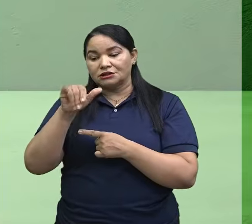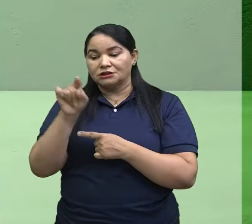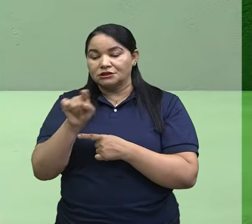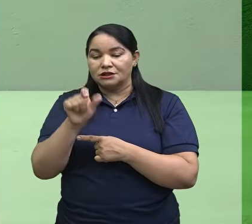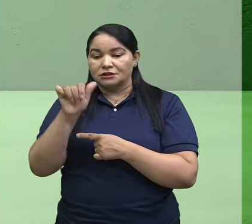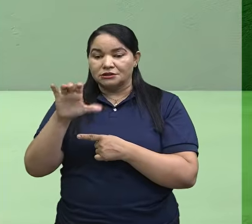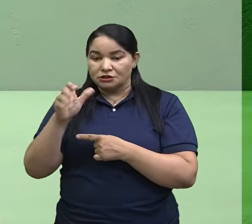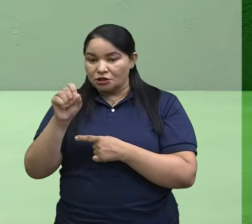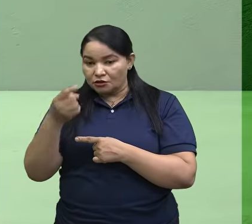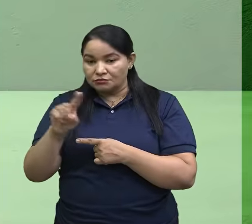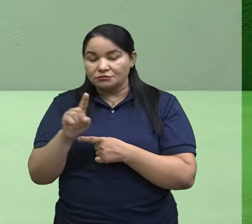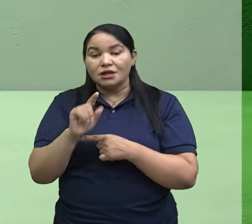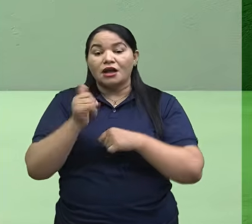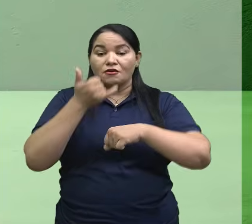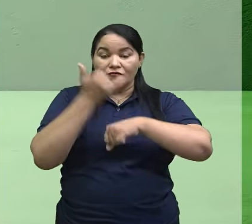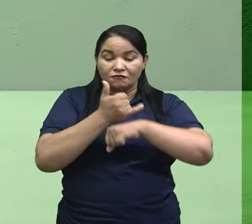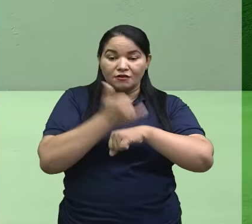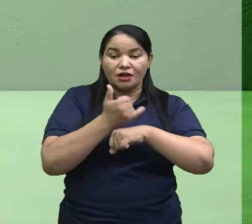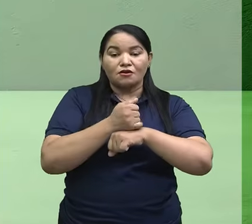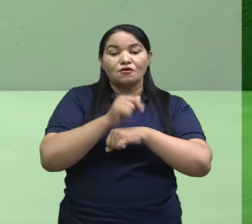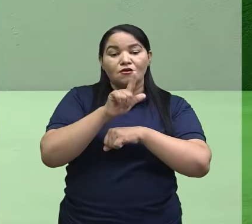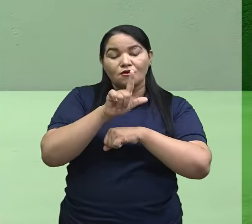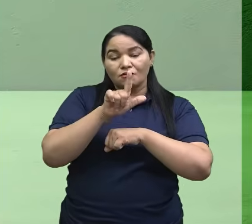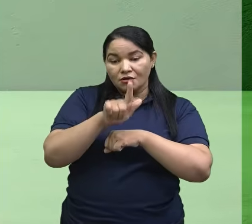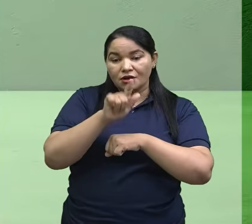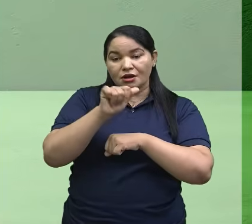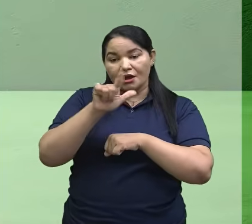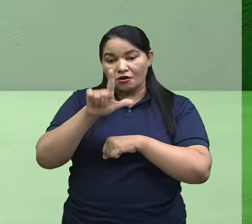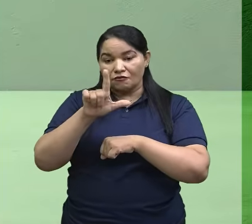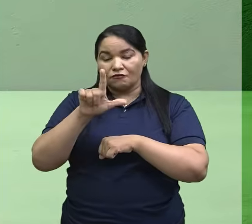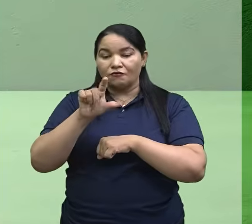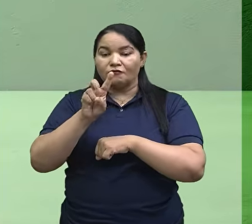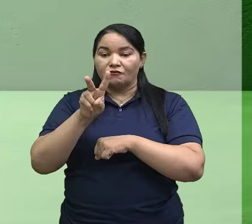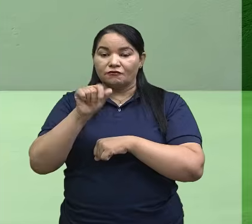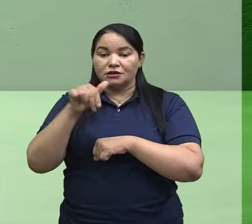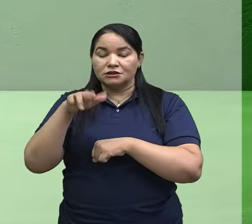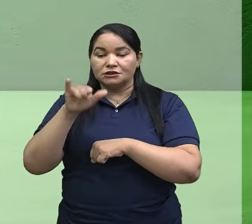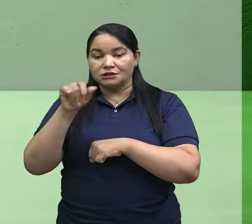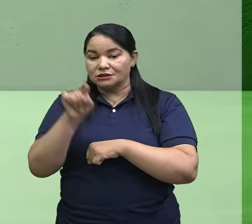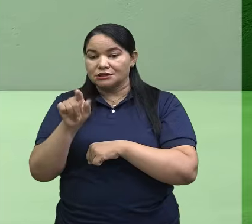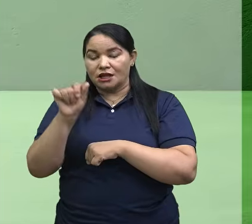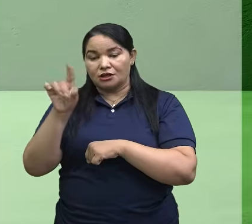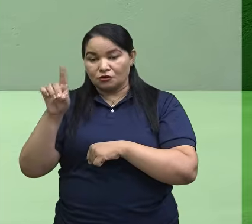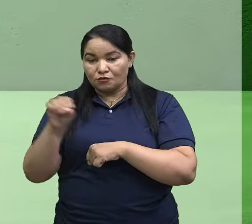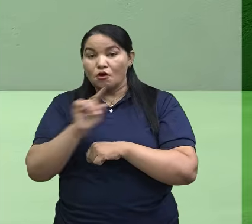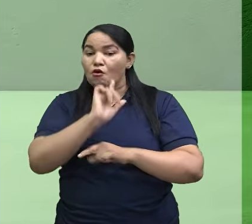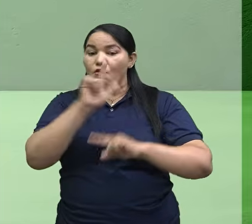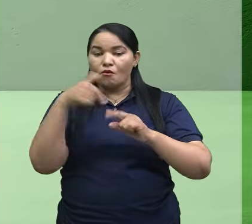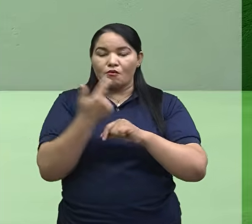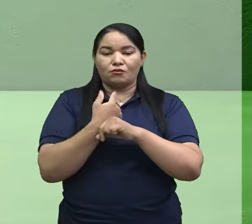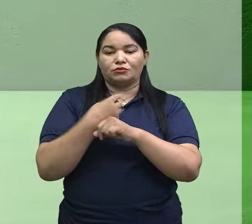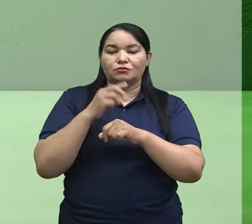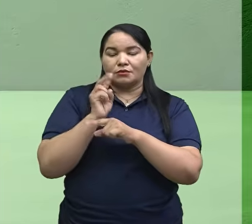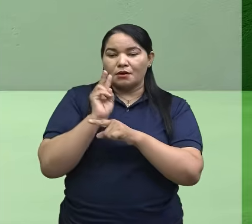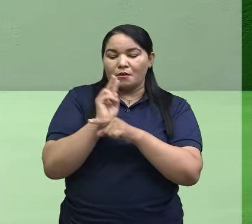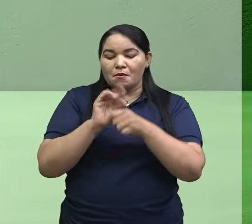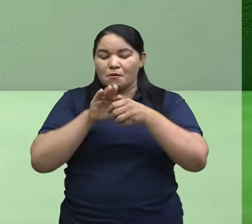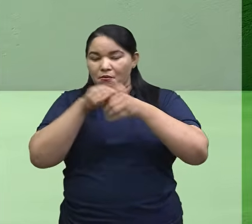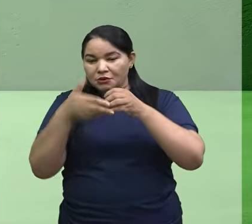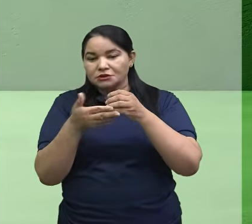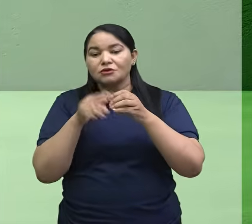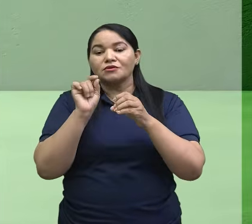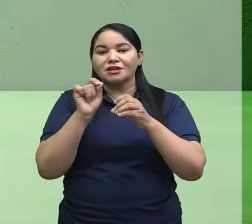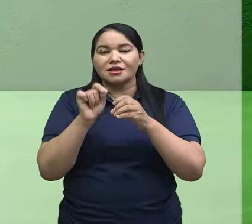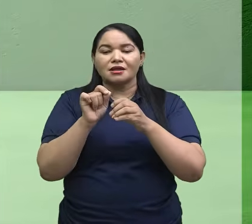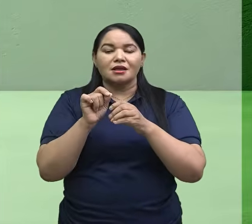essa peça de ferro galvanizado ou aço galvanizado. Outro objetivo da galvanoplastia é deixar as peças